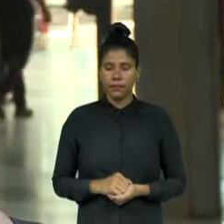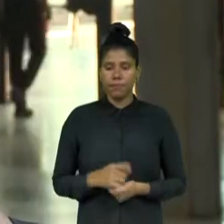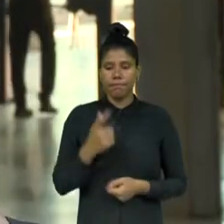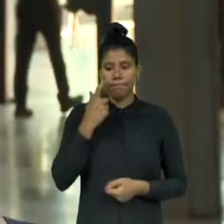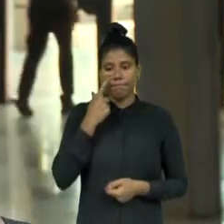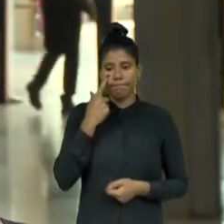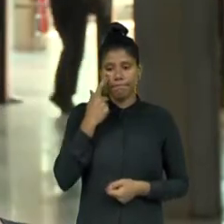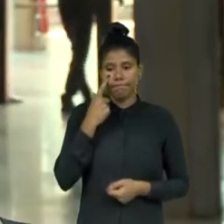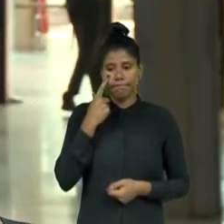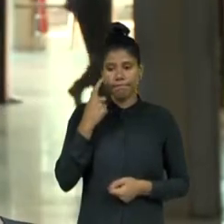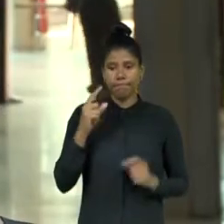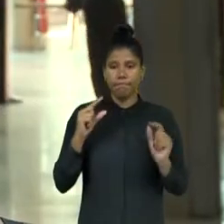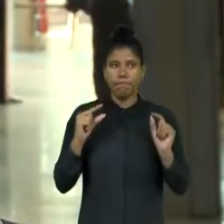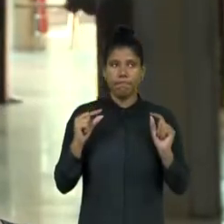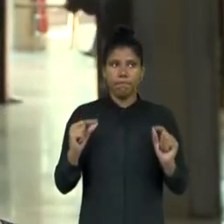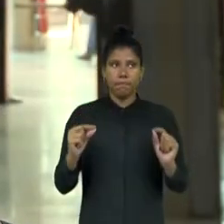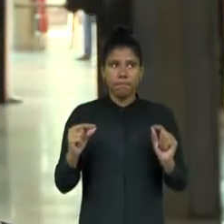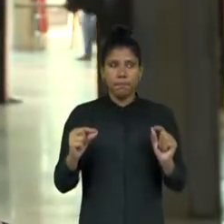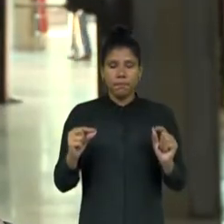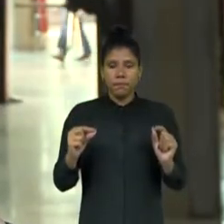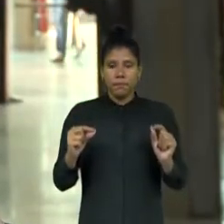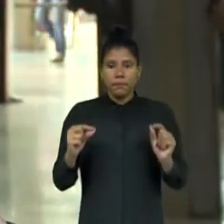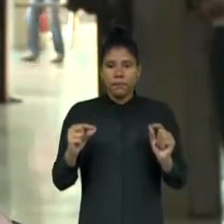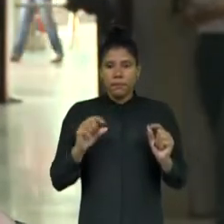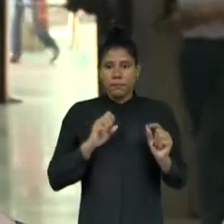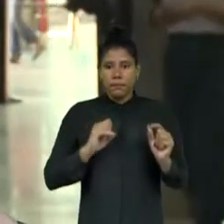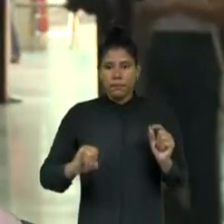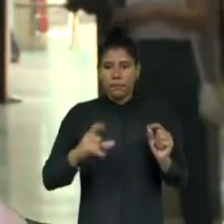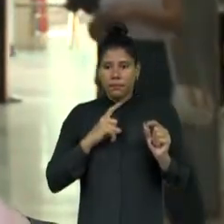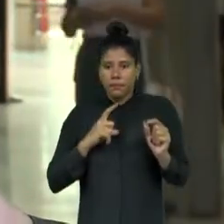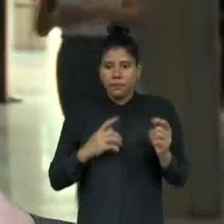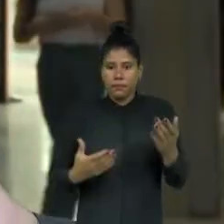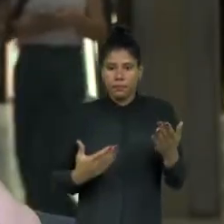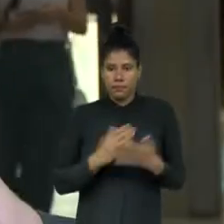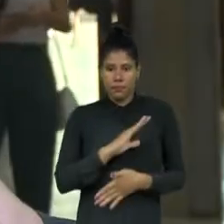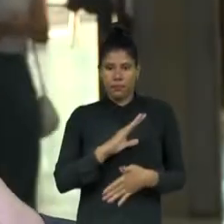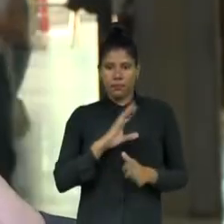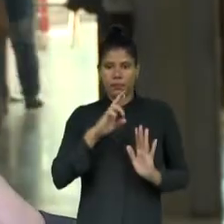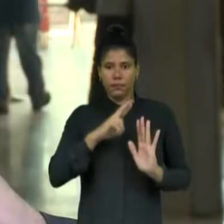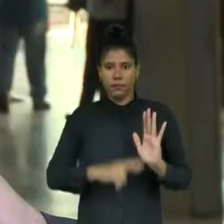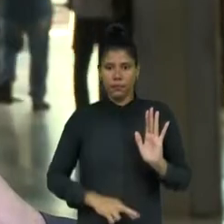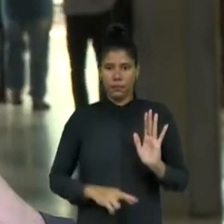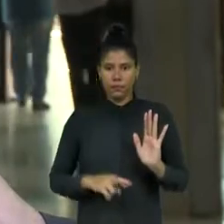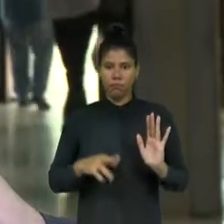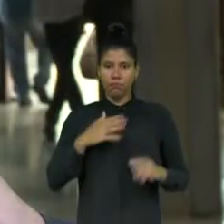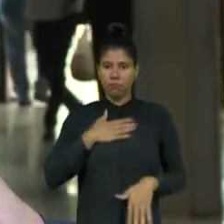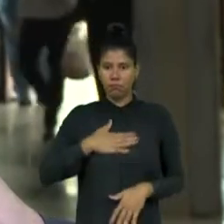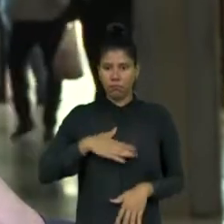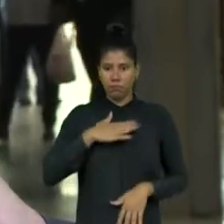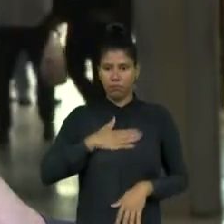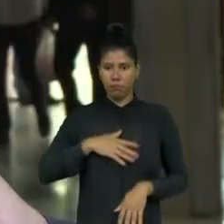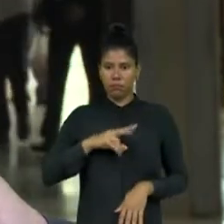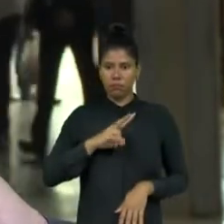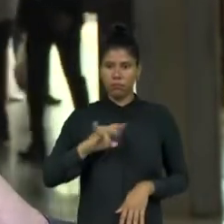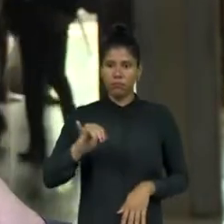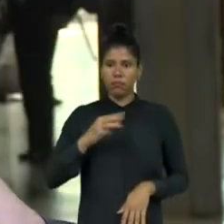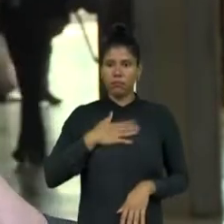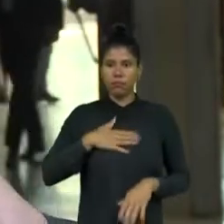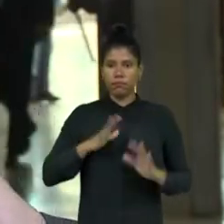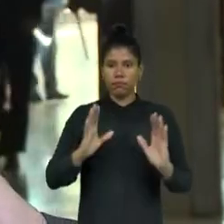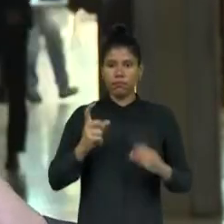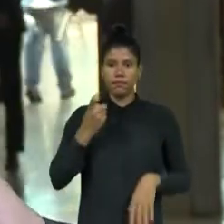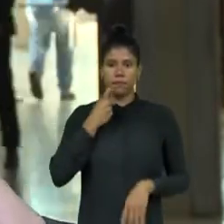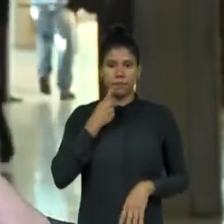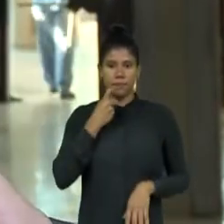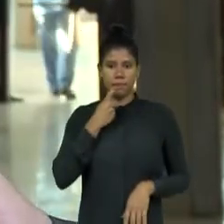que, se houver aprovação, então, tranquilo, entraremos em recesso na sexta-feira para